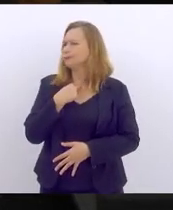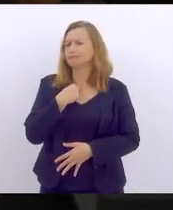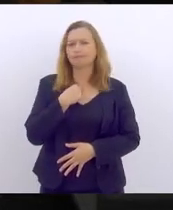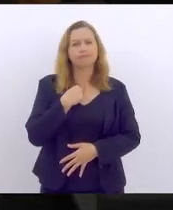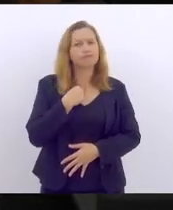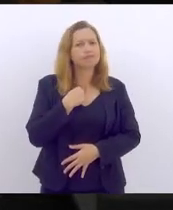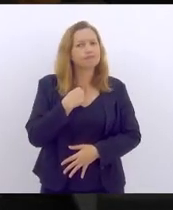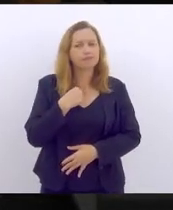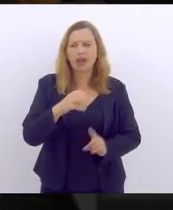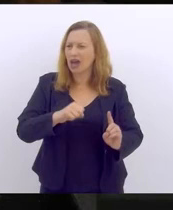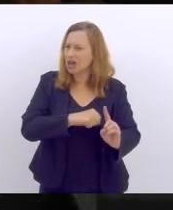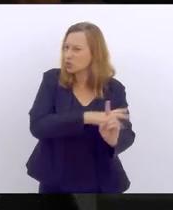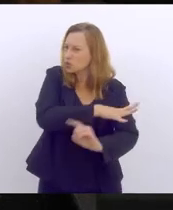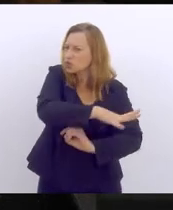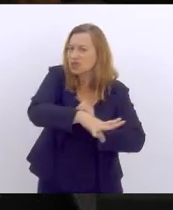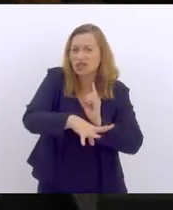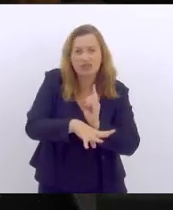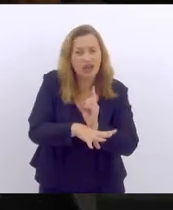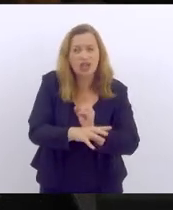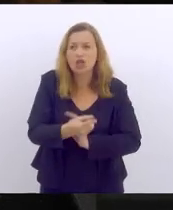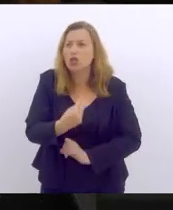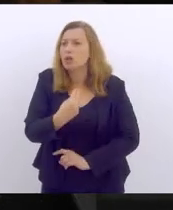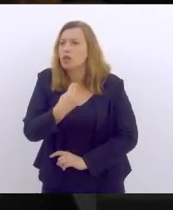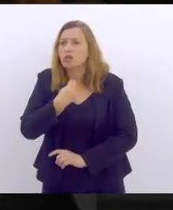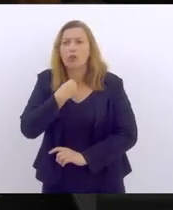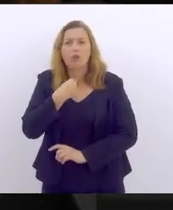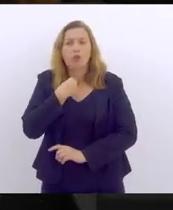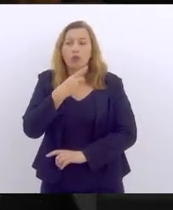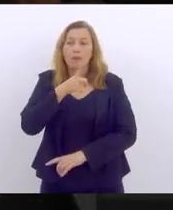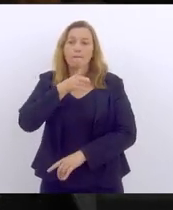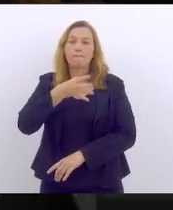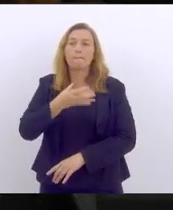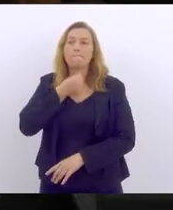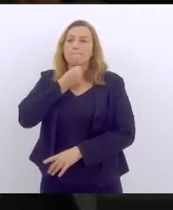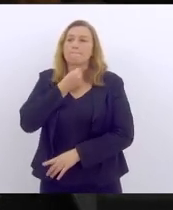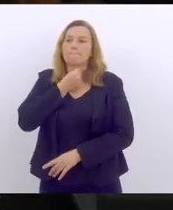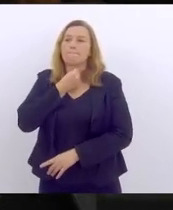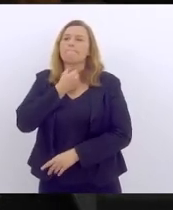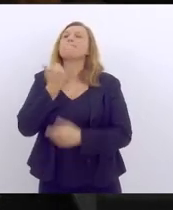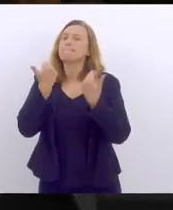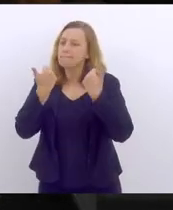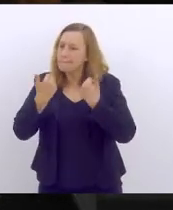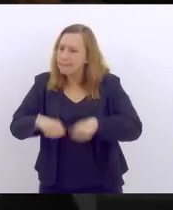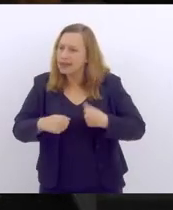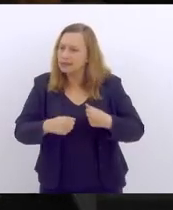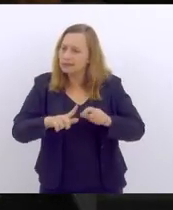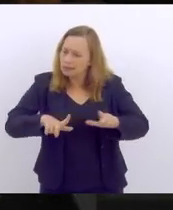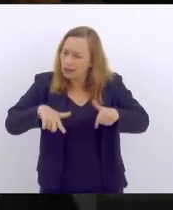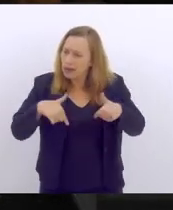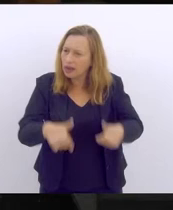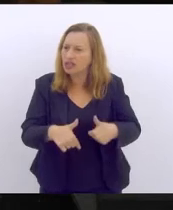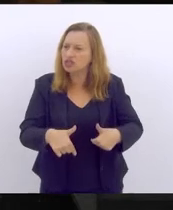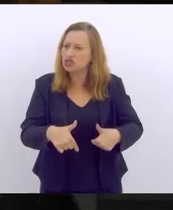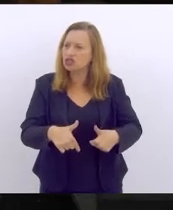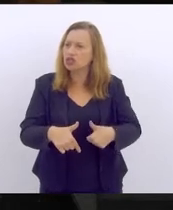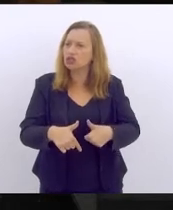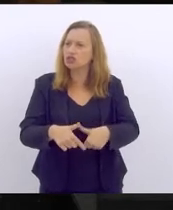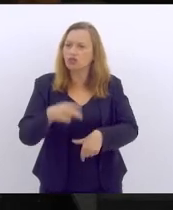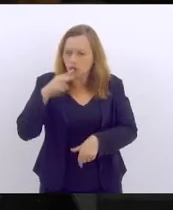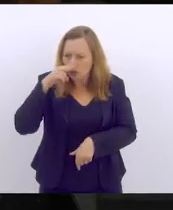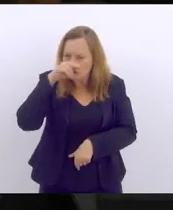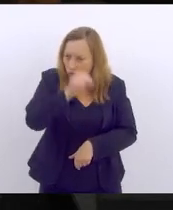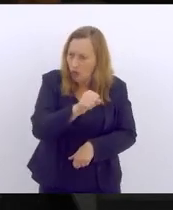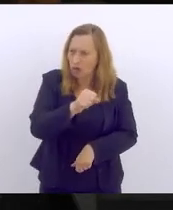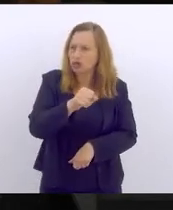a sociedade não pode se silenciar tem que repudiar fortemente